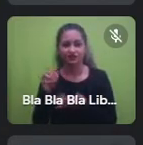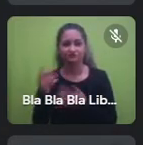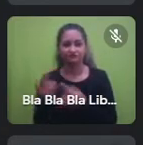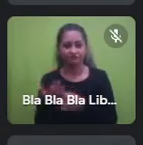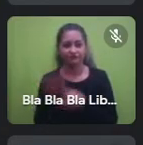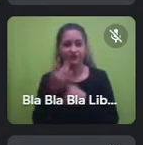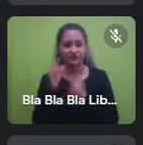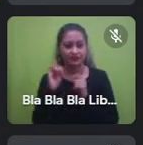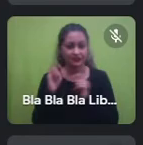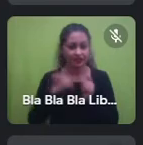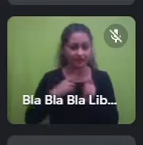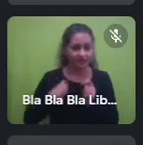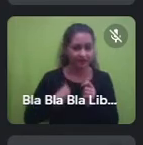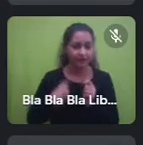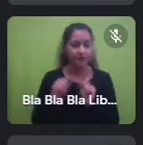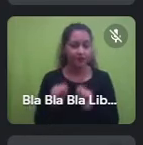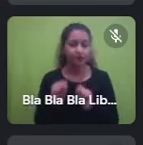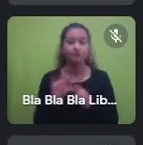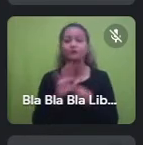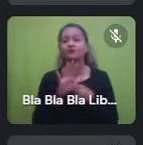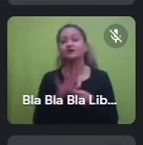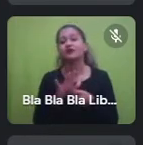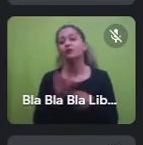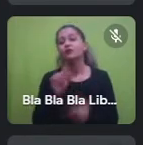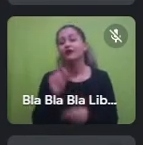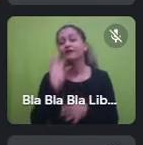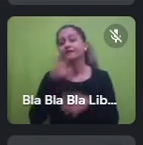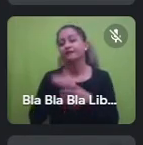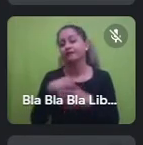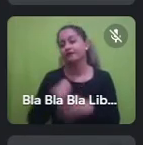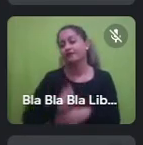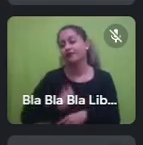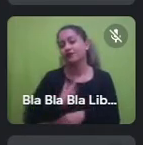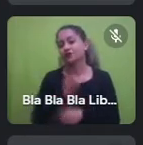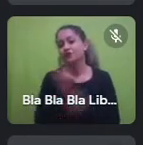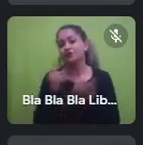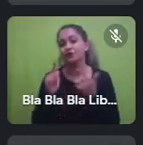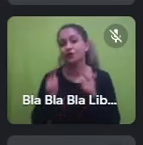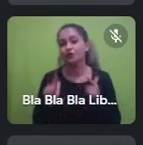que mostre para a gente essa presença de ouro.